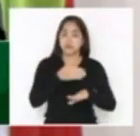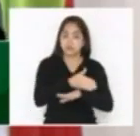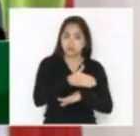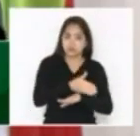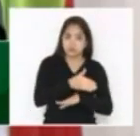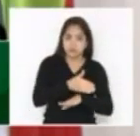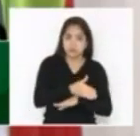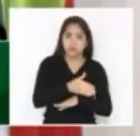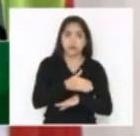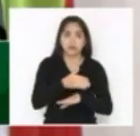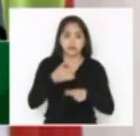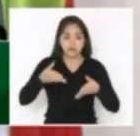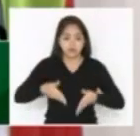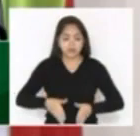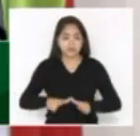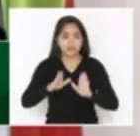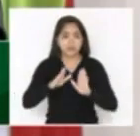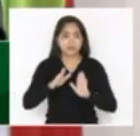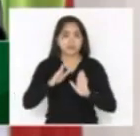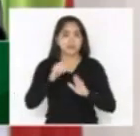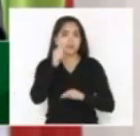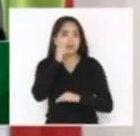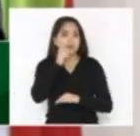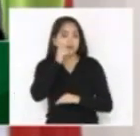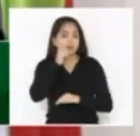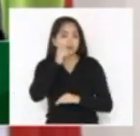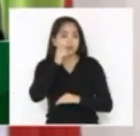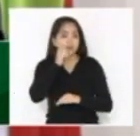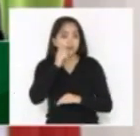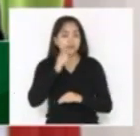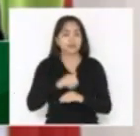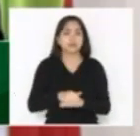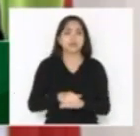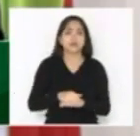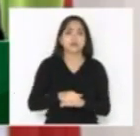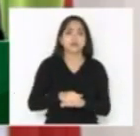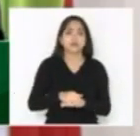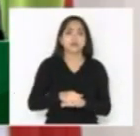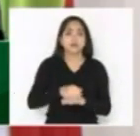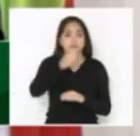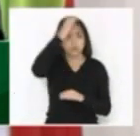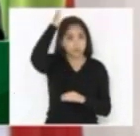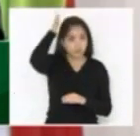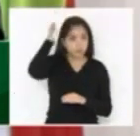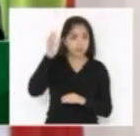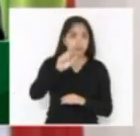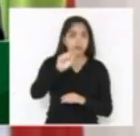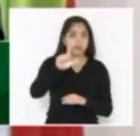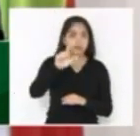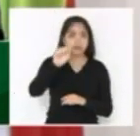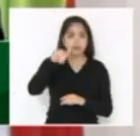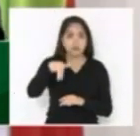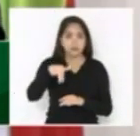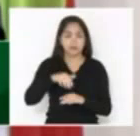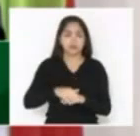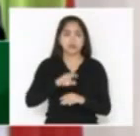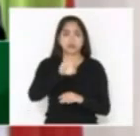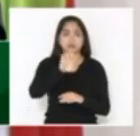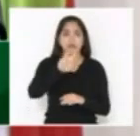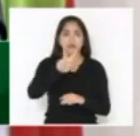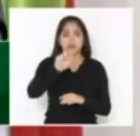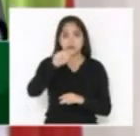do nascimento da criança, do parto, bombeiro Alain Giovanni de Moraes, bombeiro Evandro